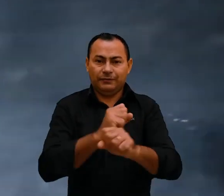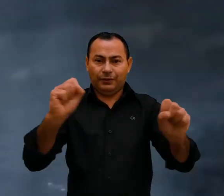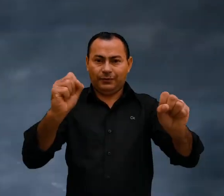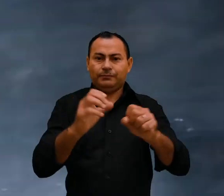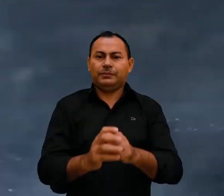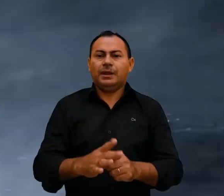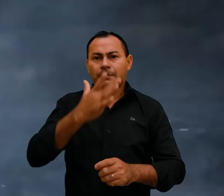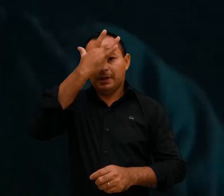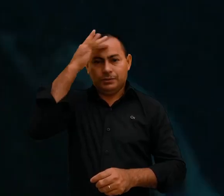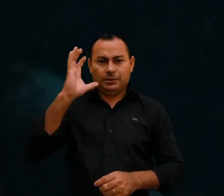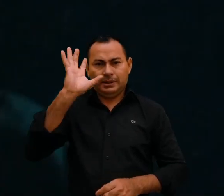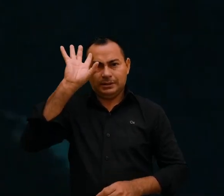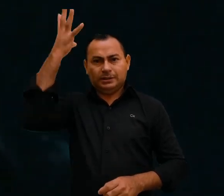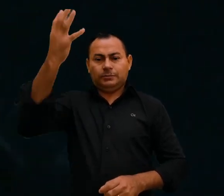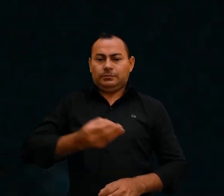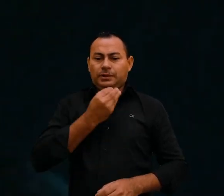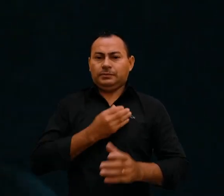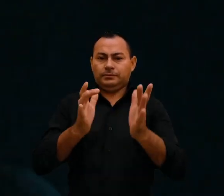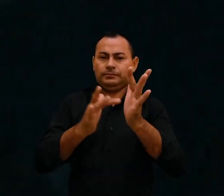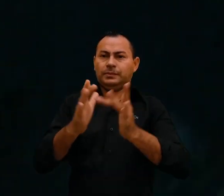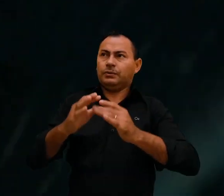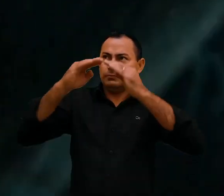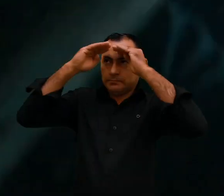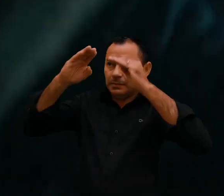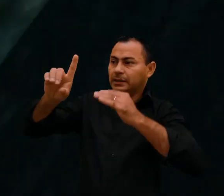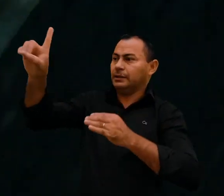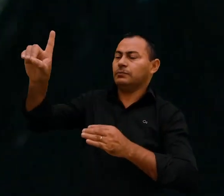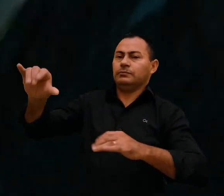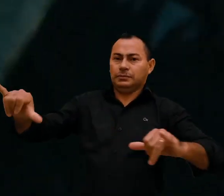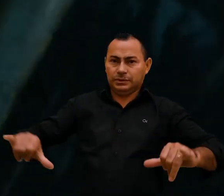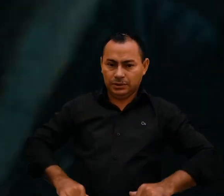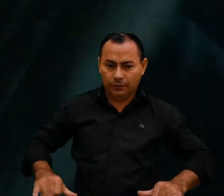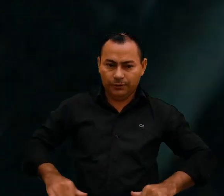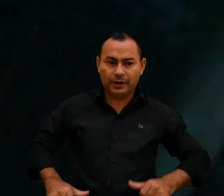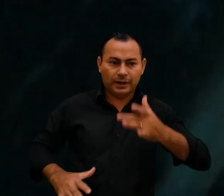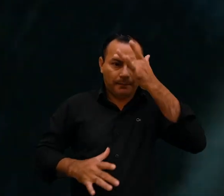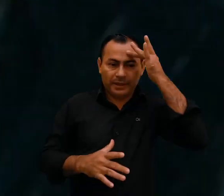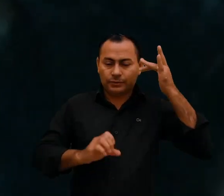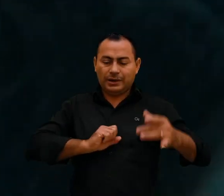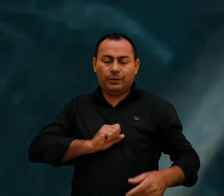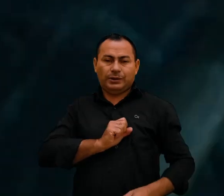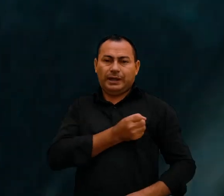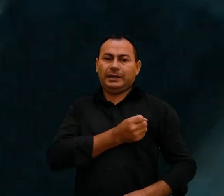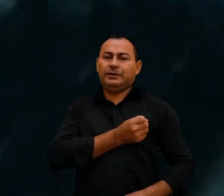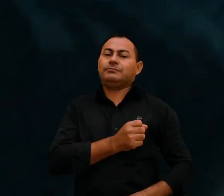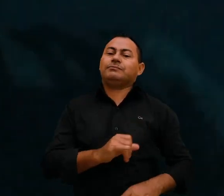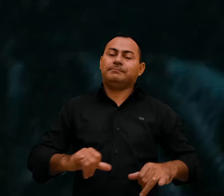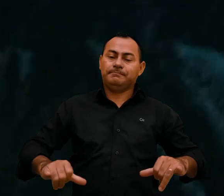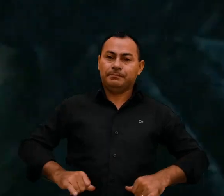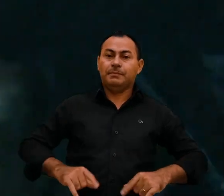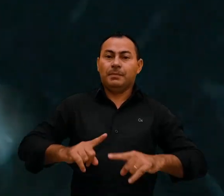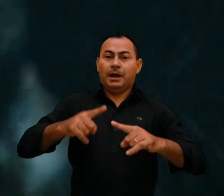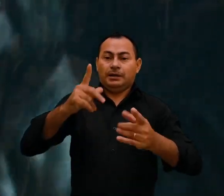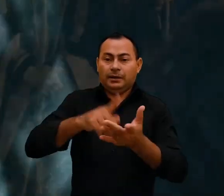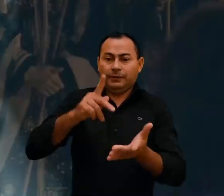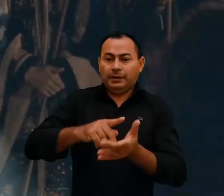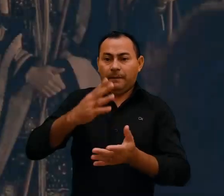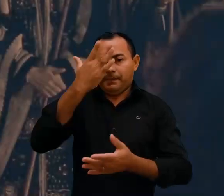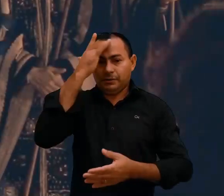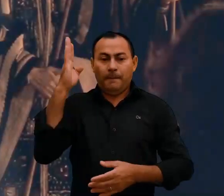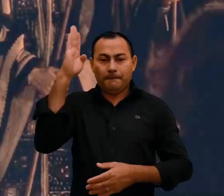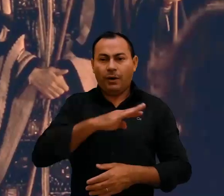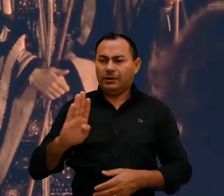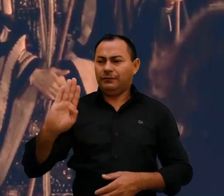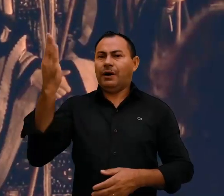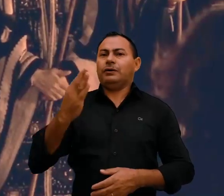e é aqueles que decidiram viver para Jesus com temor de Deus sofreram nas mãos daqueles que o odeiam Na